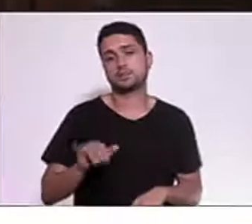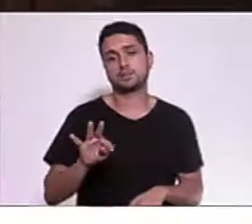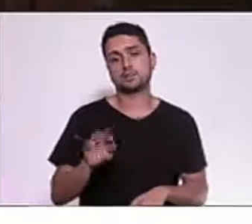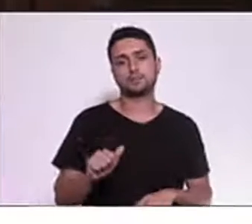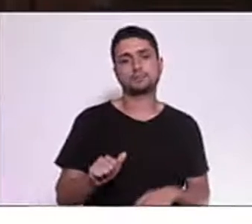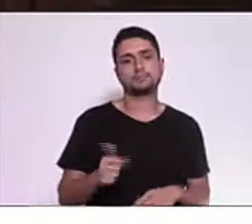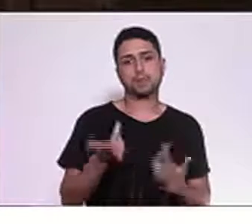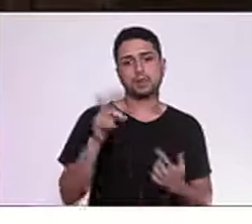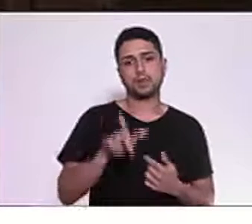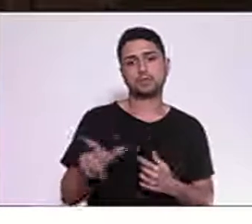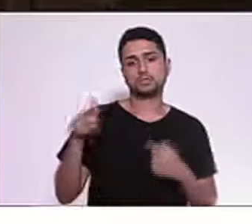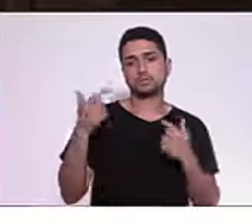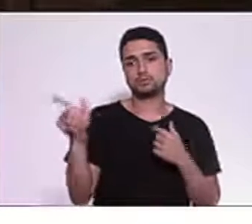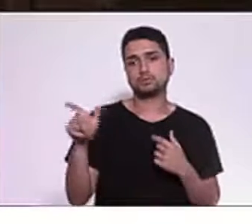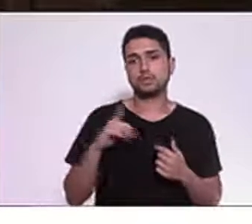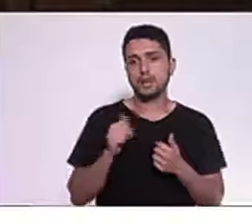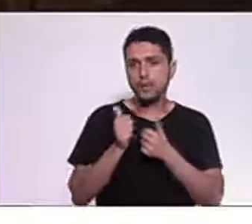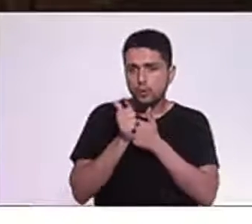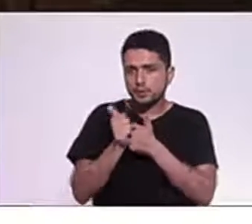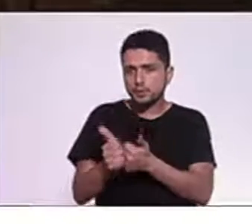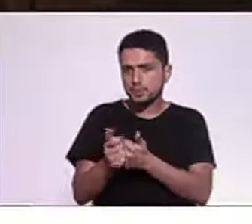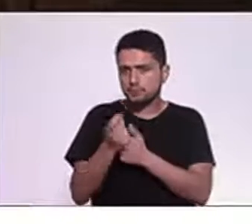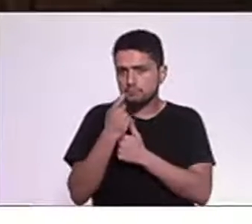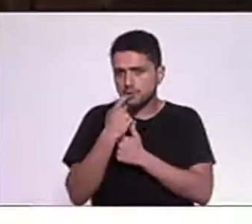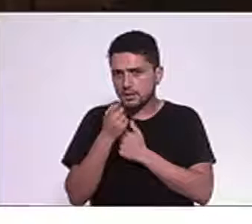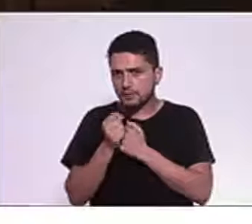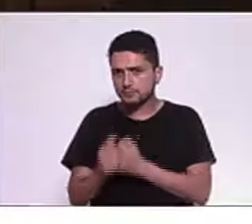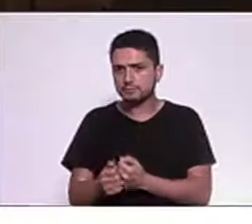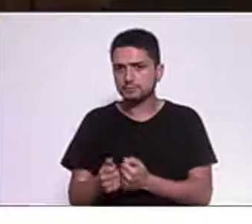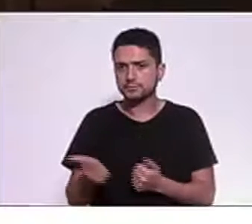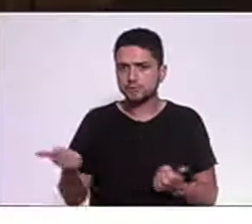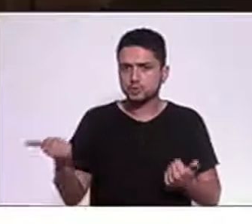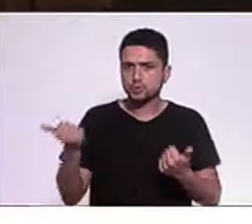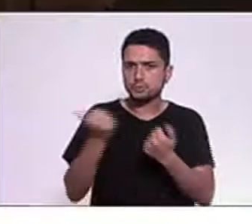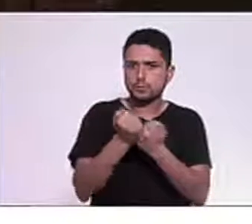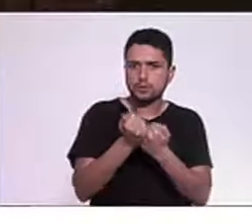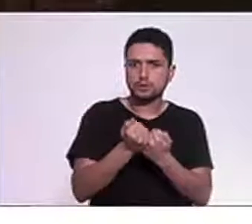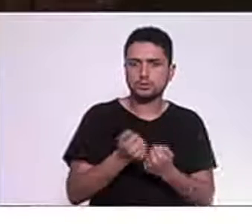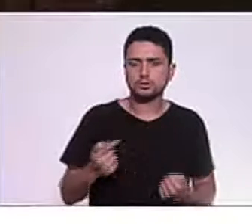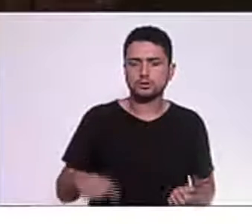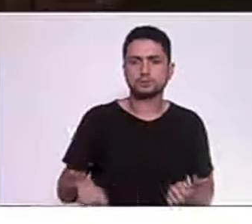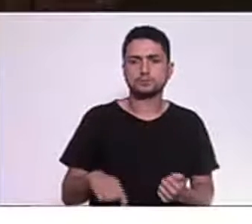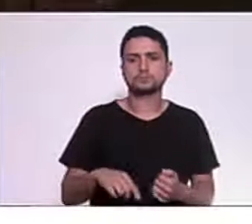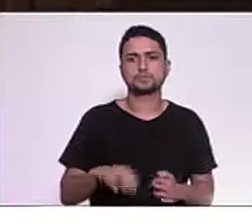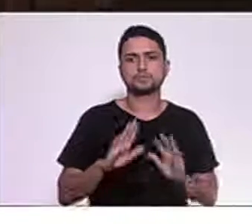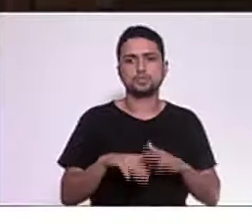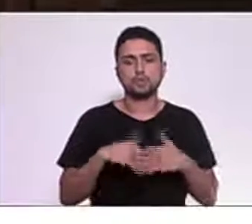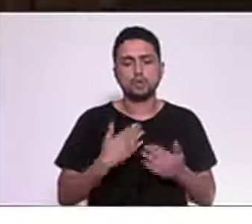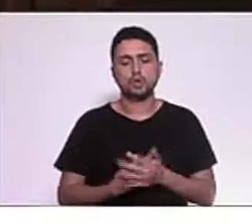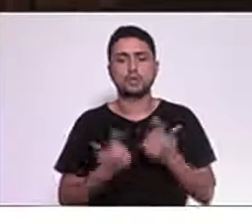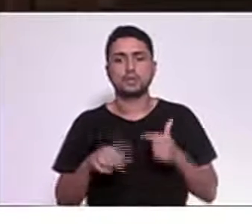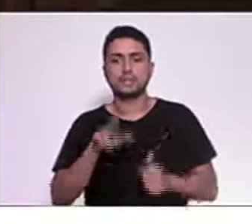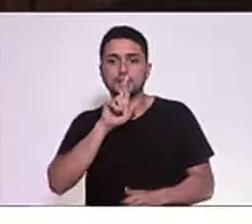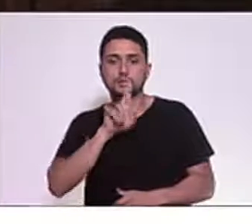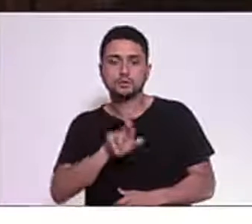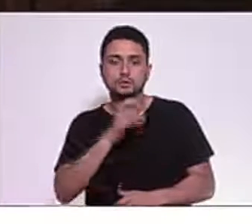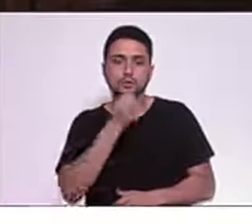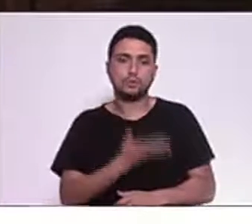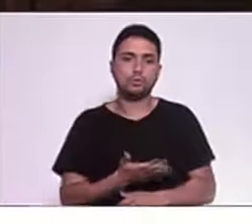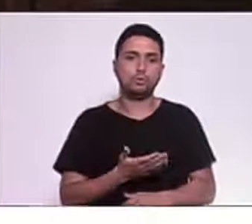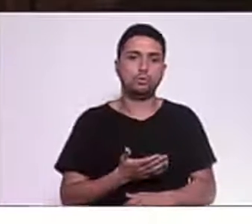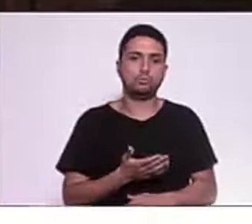acompanha o processo pedagógico e dá mais atenção, joga mais água no moinho das escolas que mais precisam. Mas